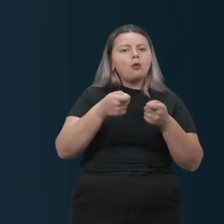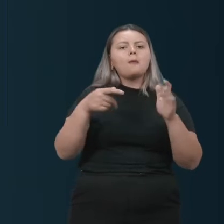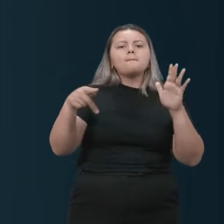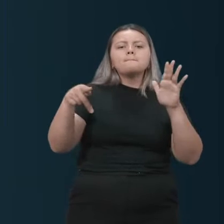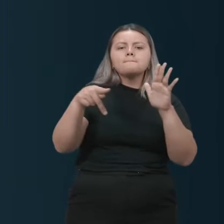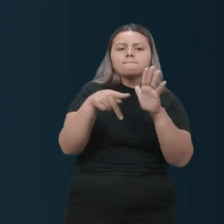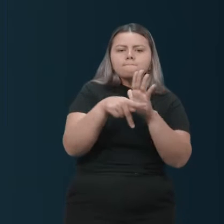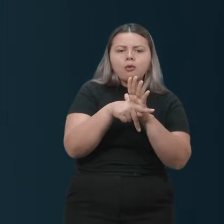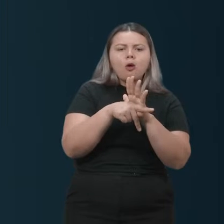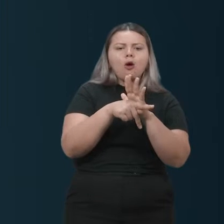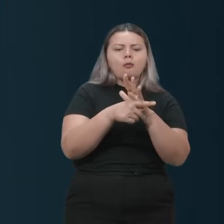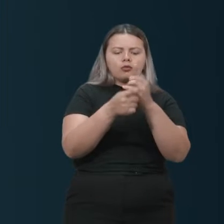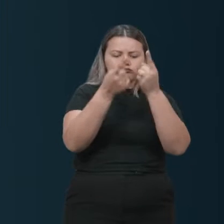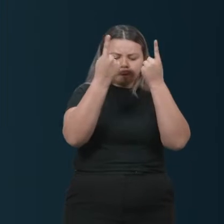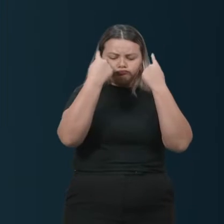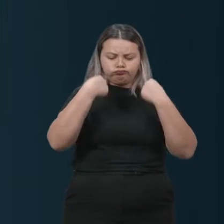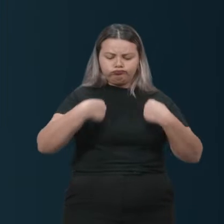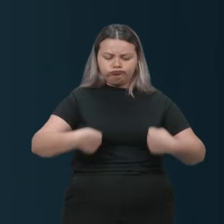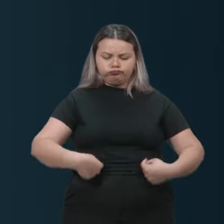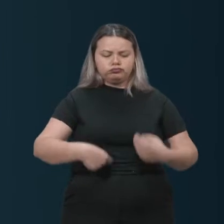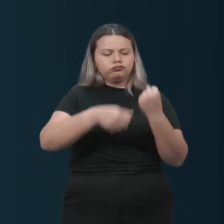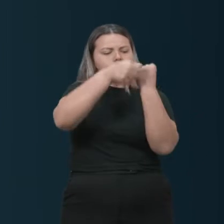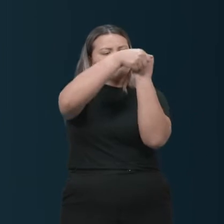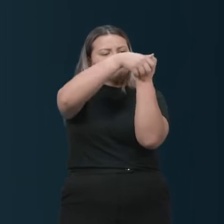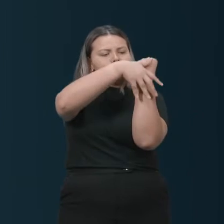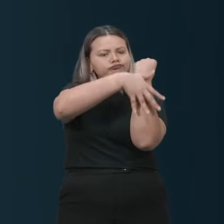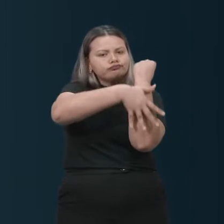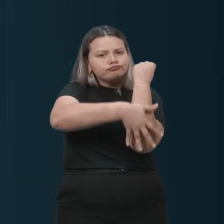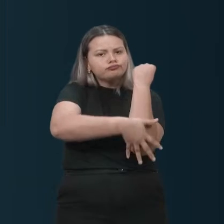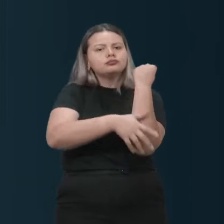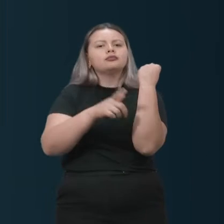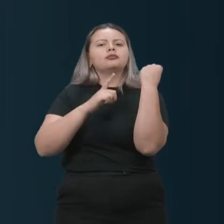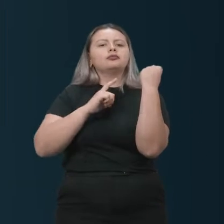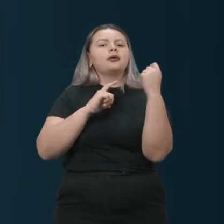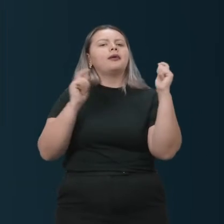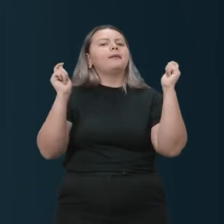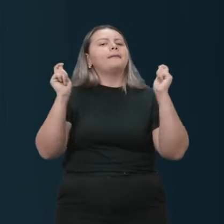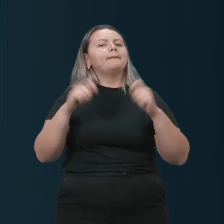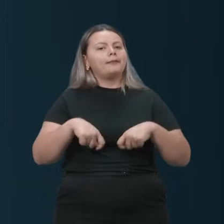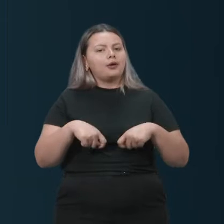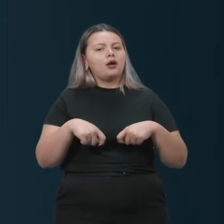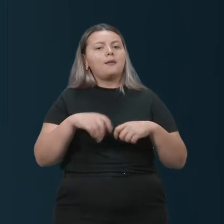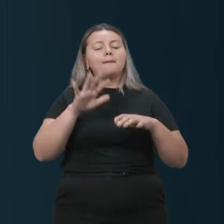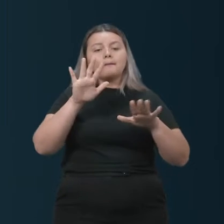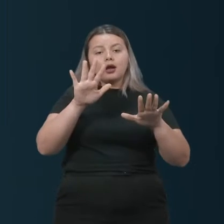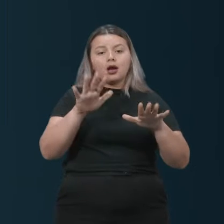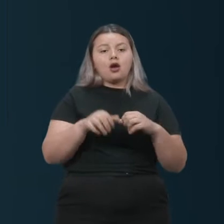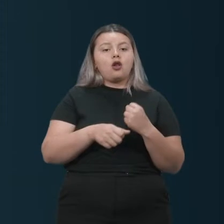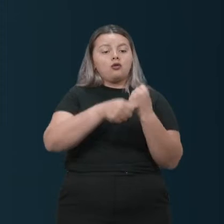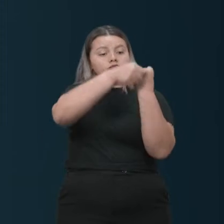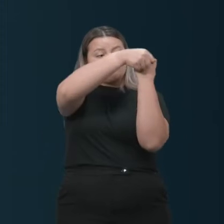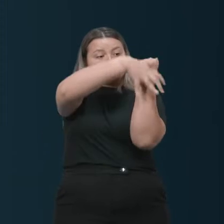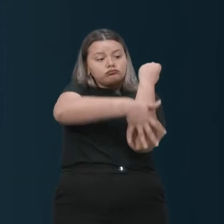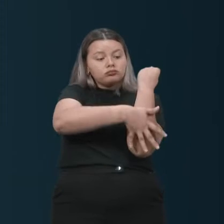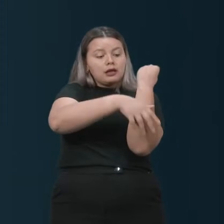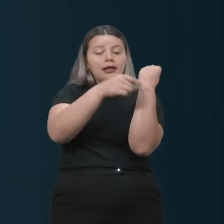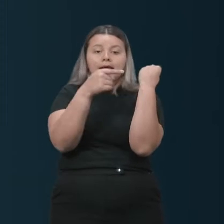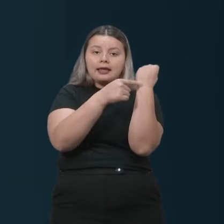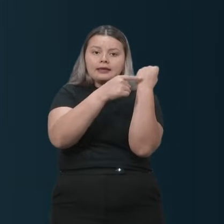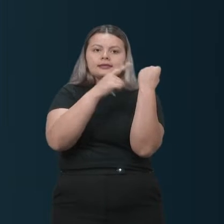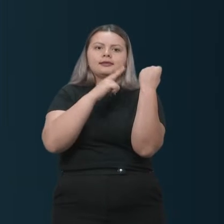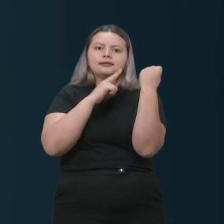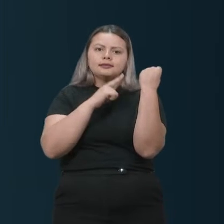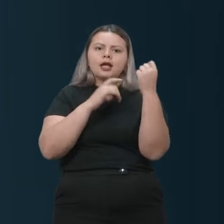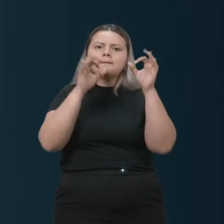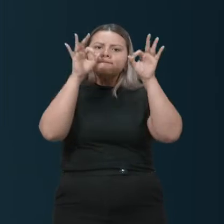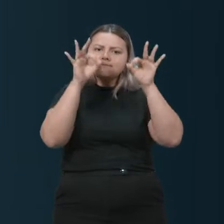muito adequado de todos os órgãos do nosso corpo. Então, é o sistema nervoso, com base